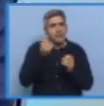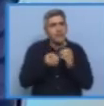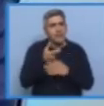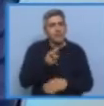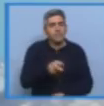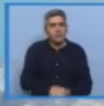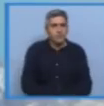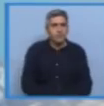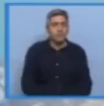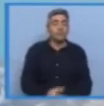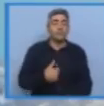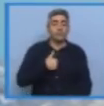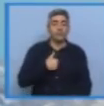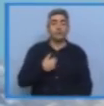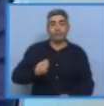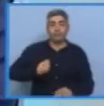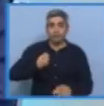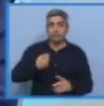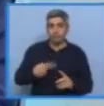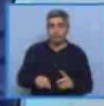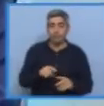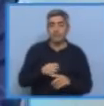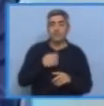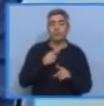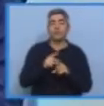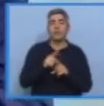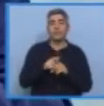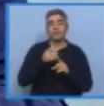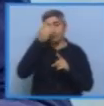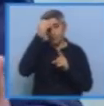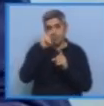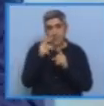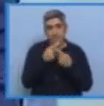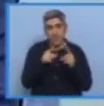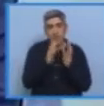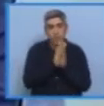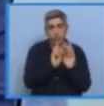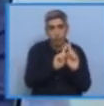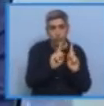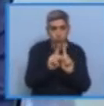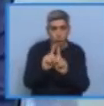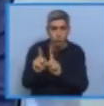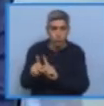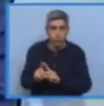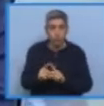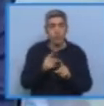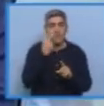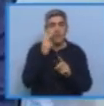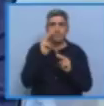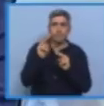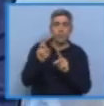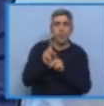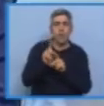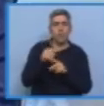iniciativa. Nós estamos preocupados no sentido em que, sob o ponto de vista das diferentes religiões, a vida se olha como